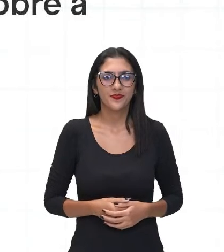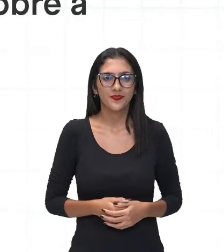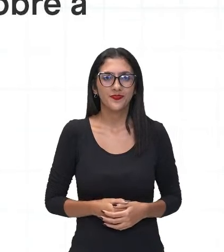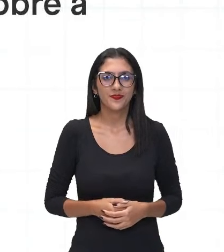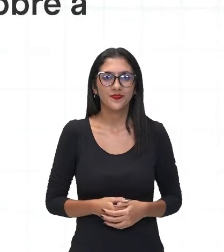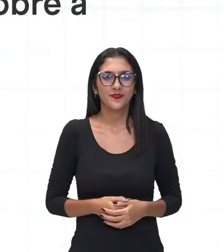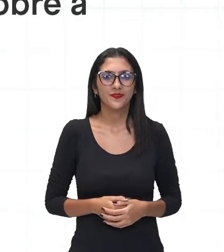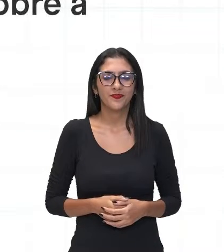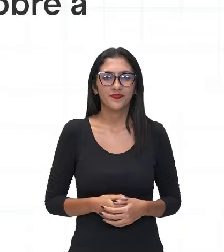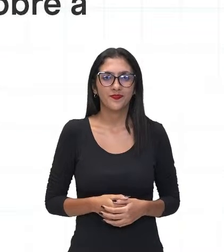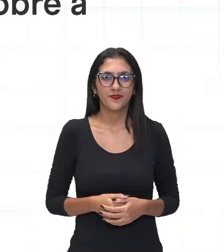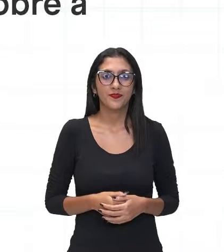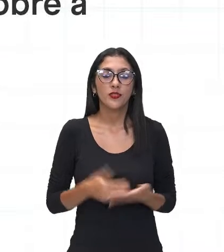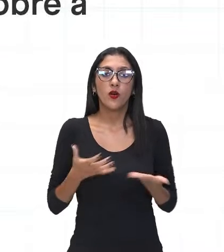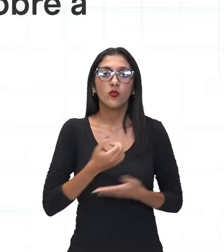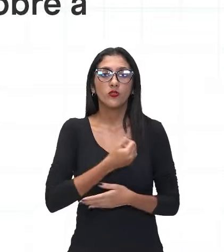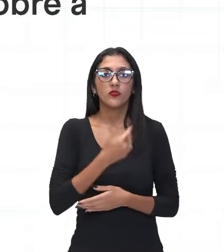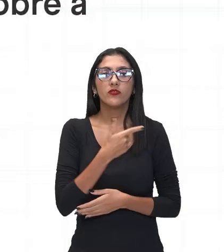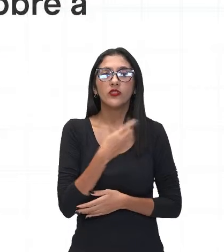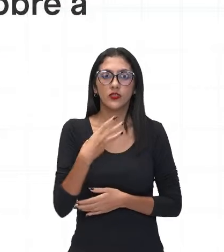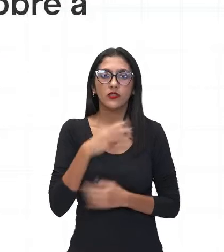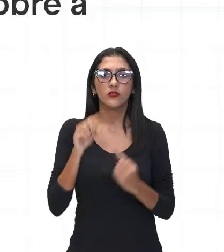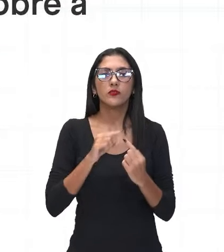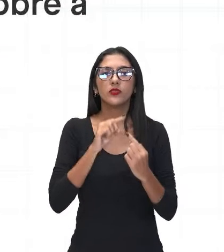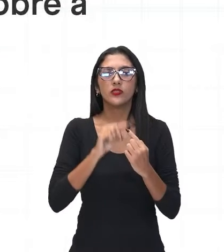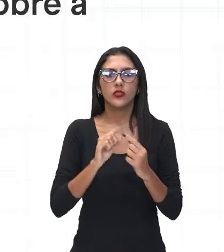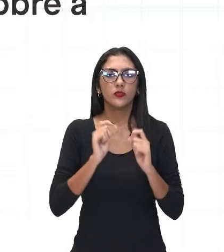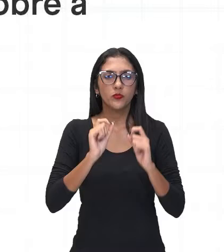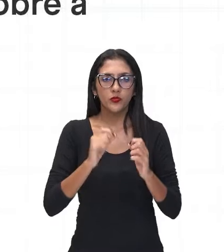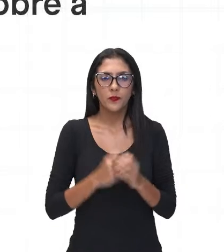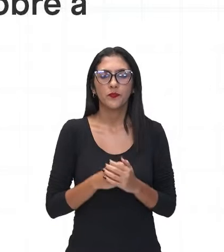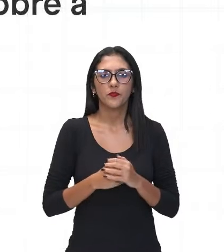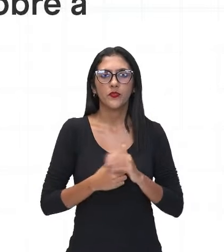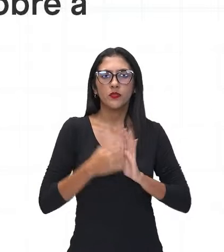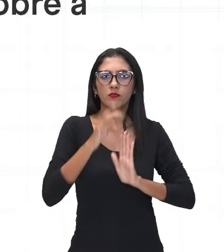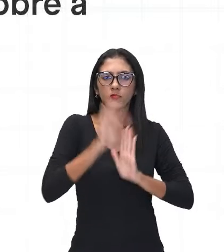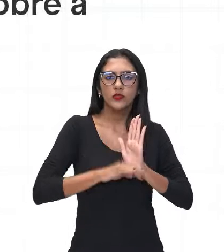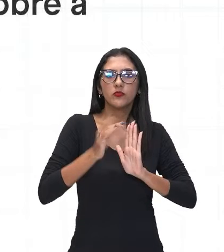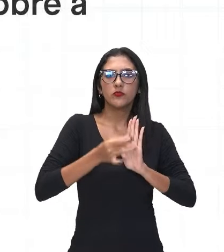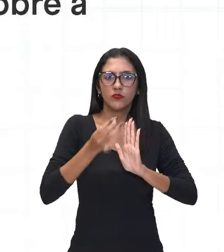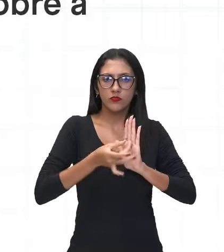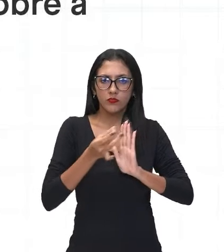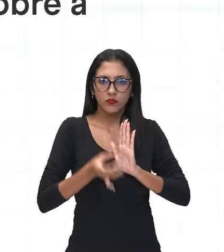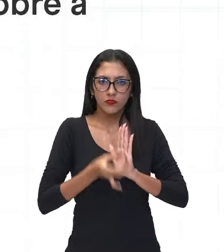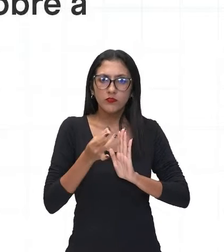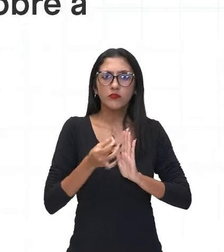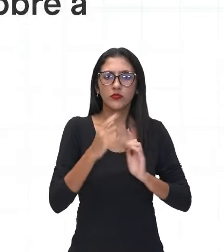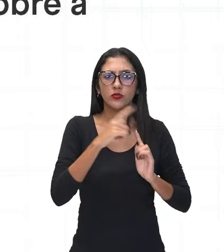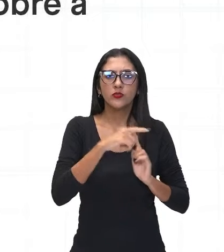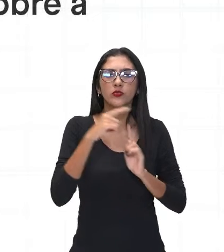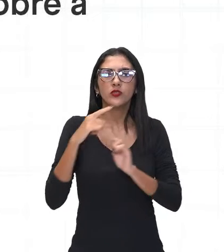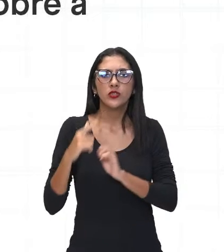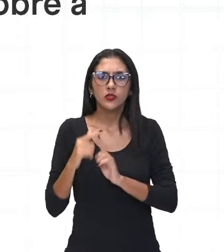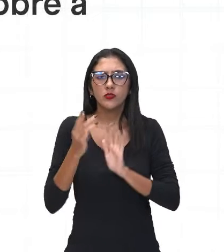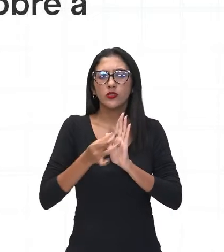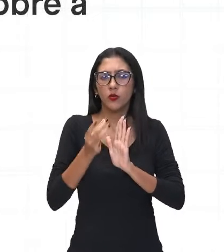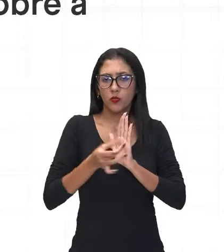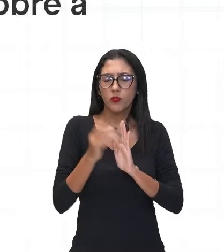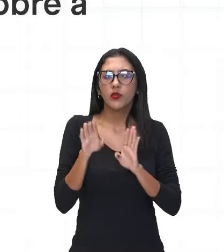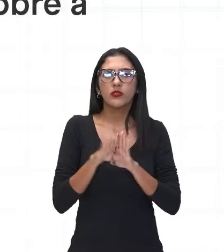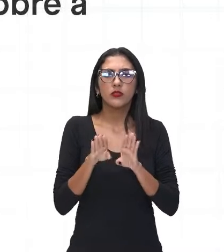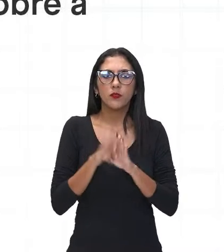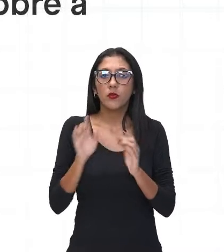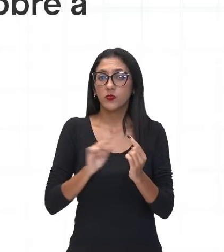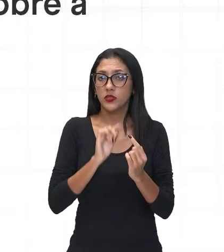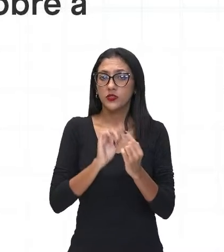para vocês. Olha só. Argumentação, movimentos argumentativos, tipos de argumento e força